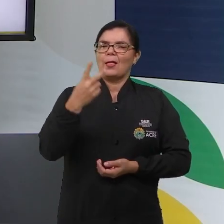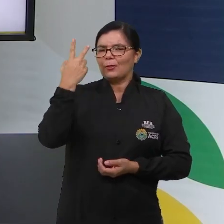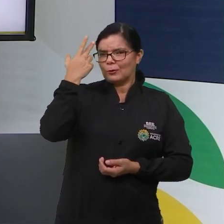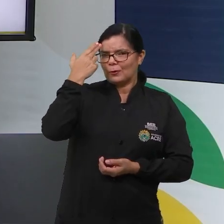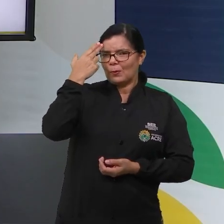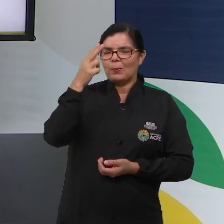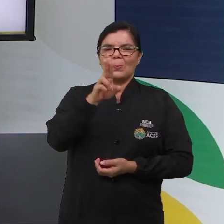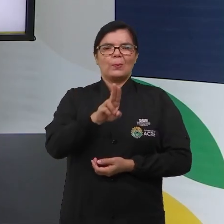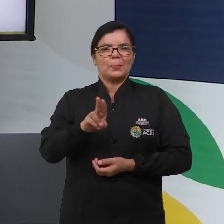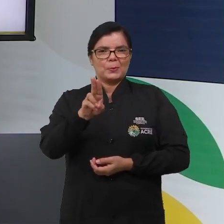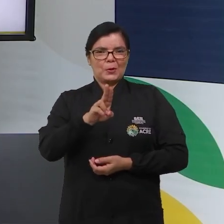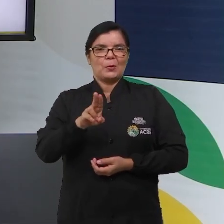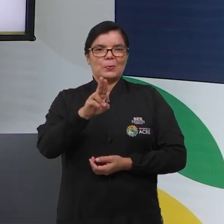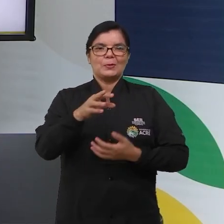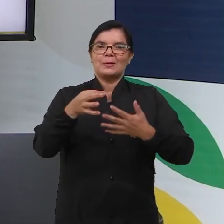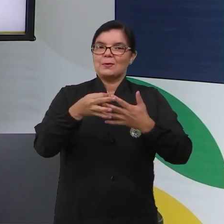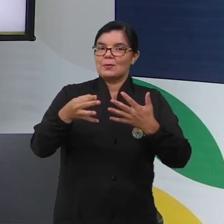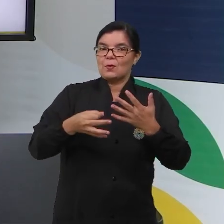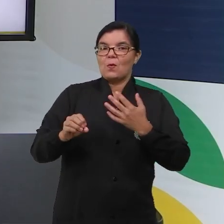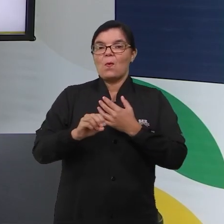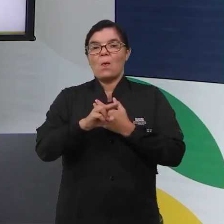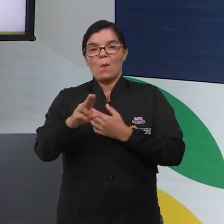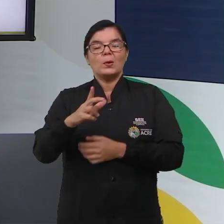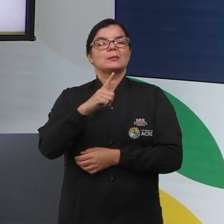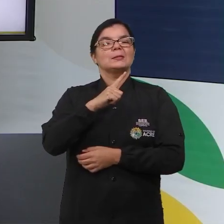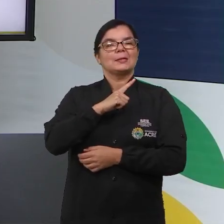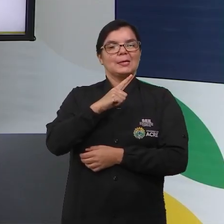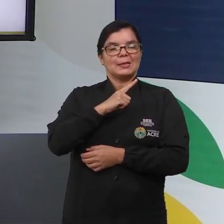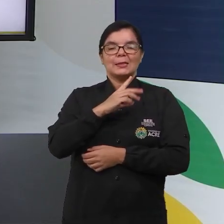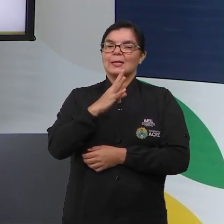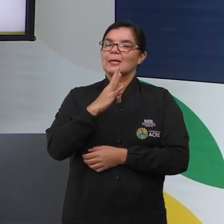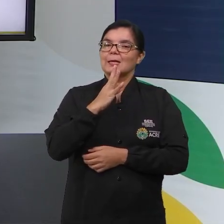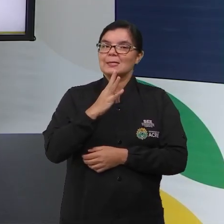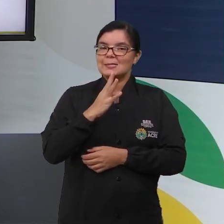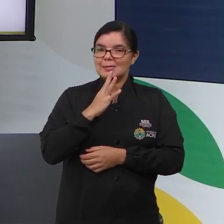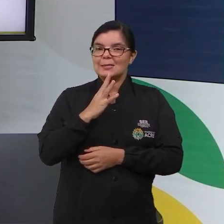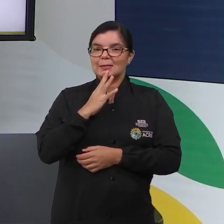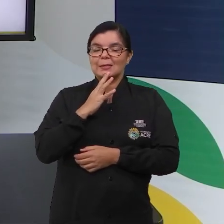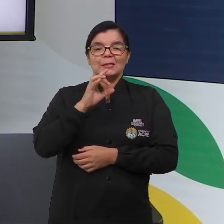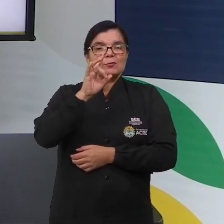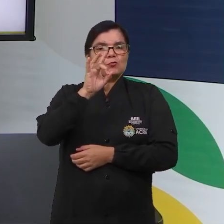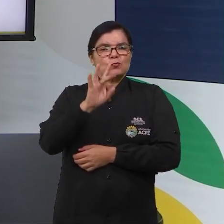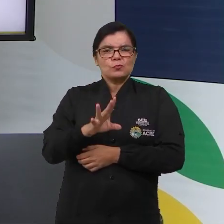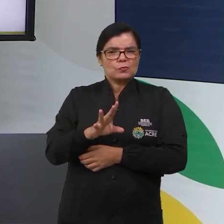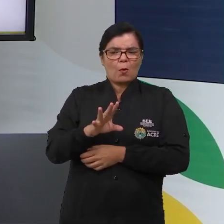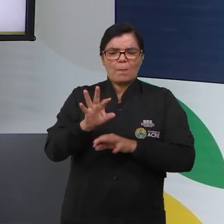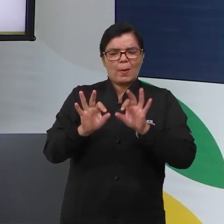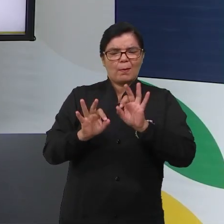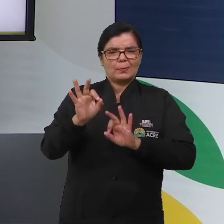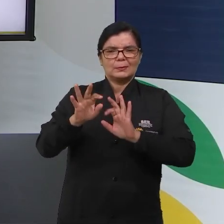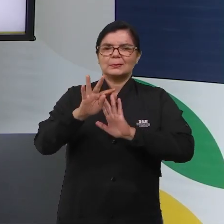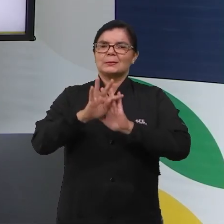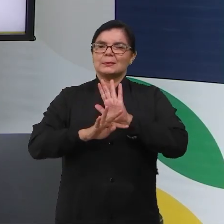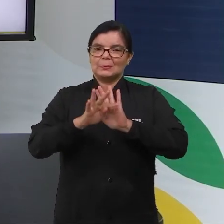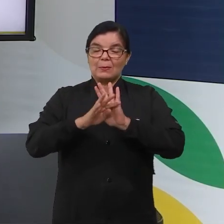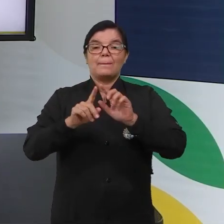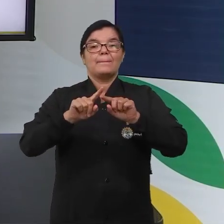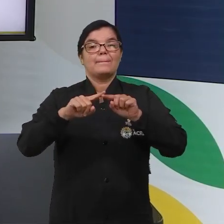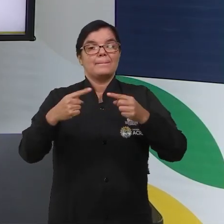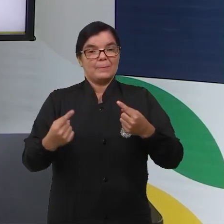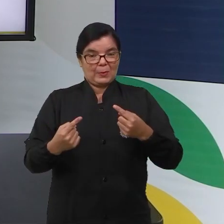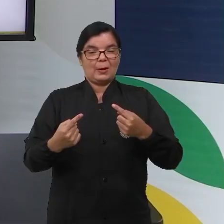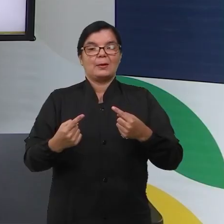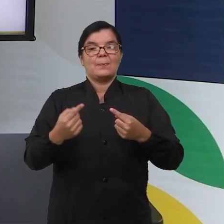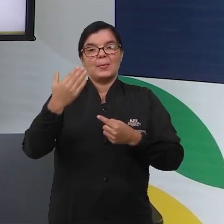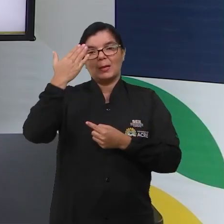que eu utilize esses termos ou que eu tenha esse conhecimento não apenas para a construção textual, mas para